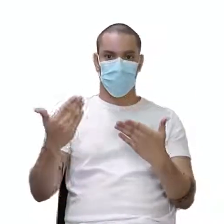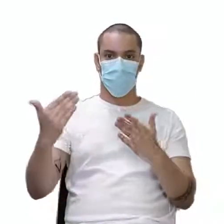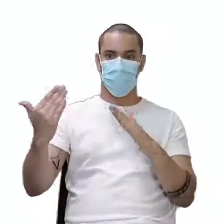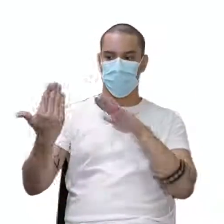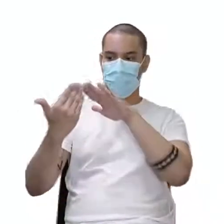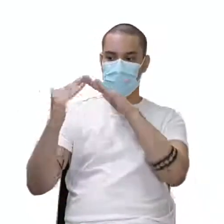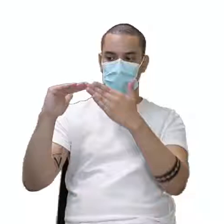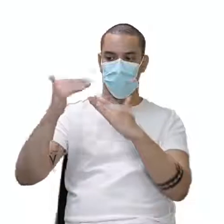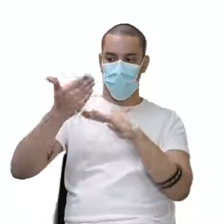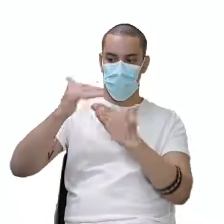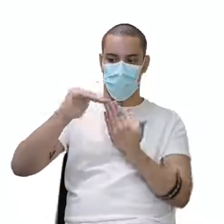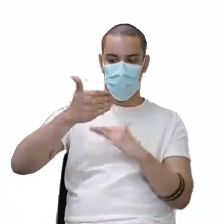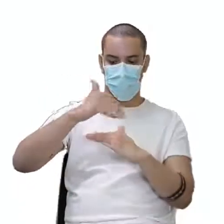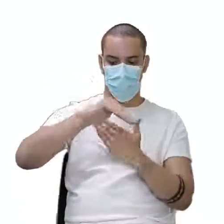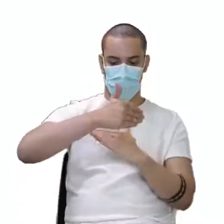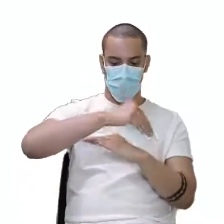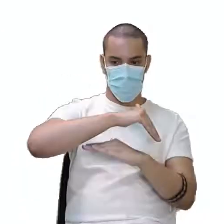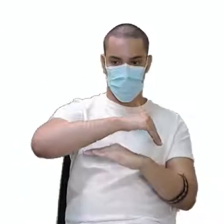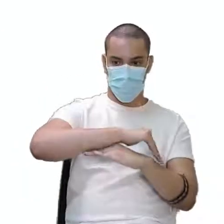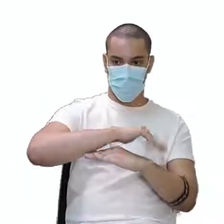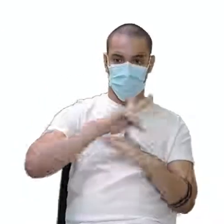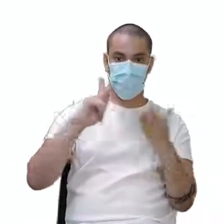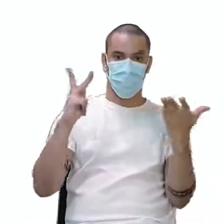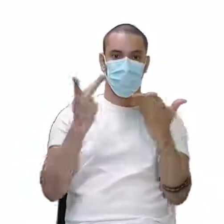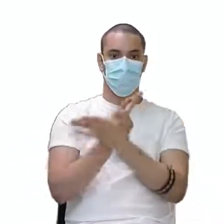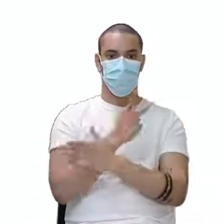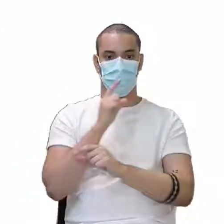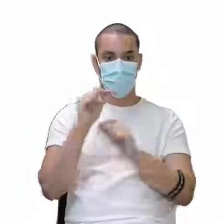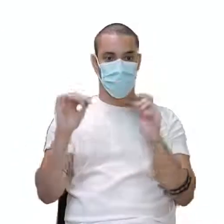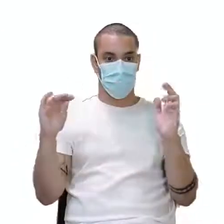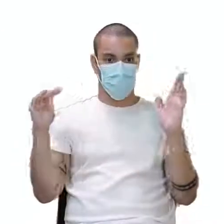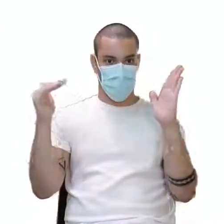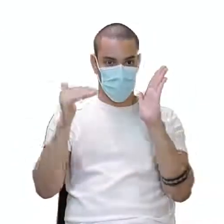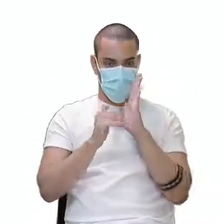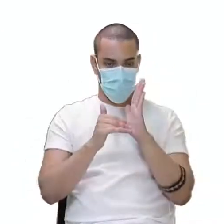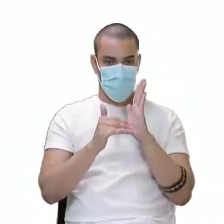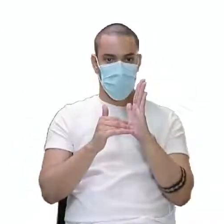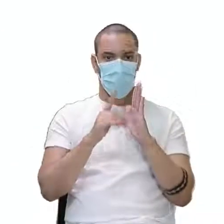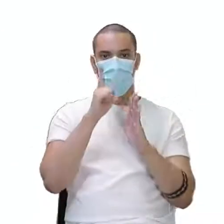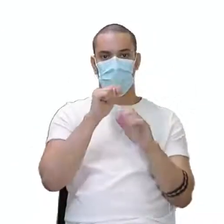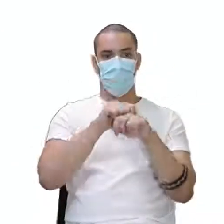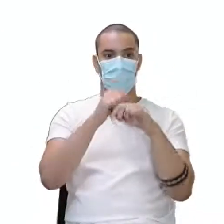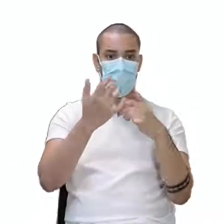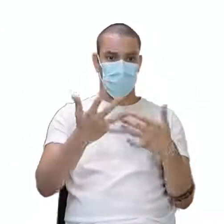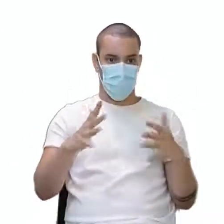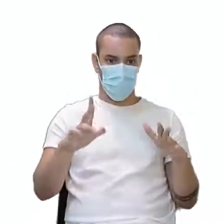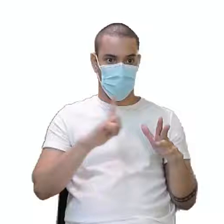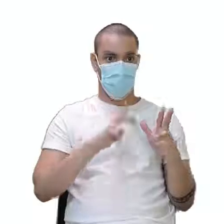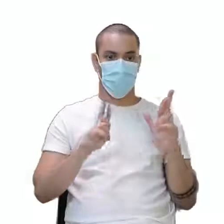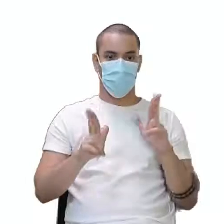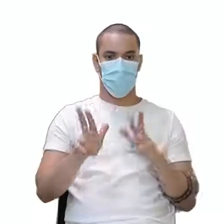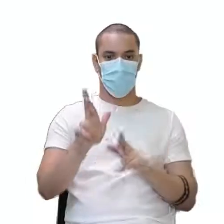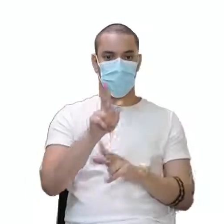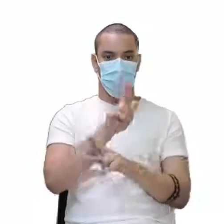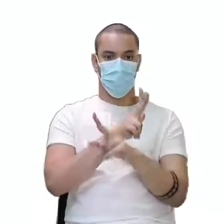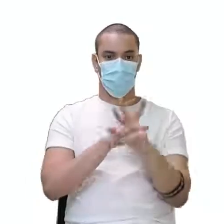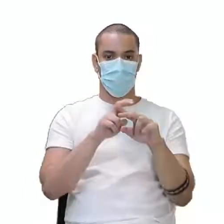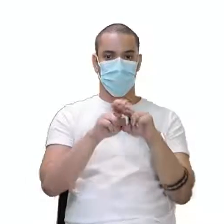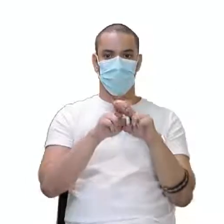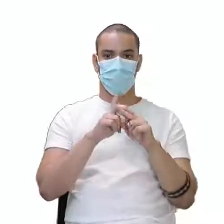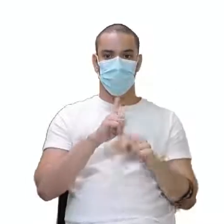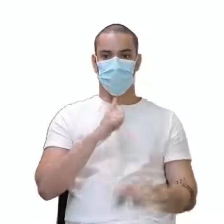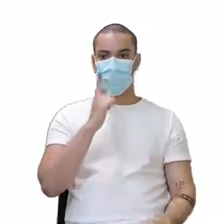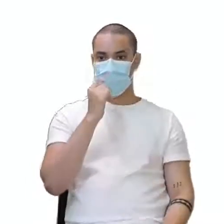desnível desse solo, né, desse ambiente ali, até chegar aqui ao nível do mar, você vai ter diferenças. Então, você vai ter a